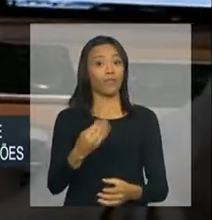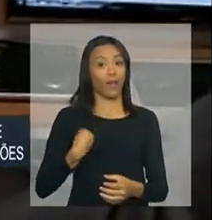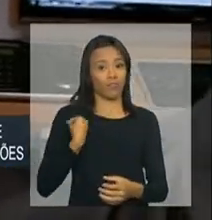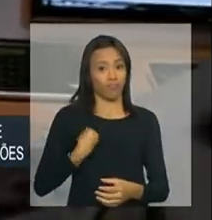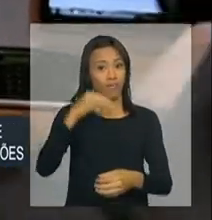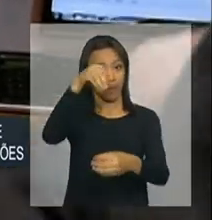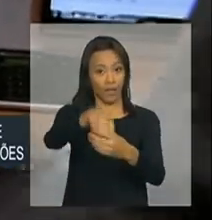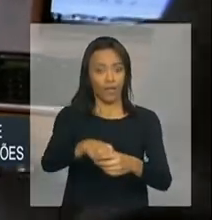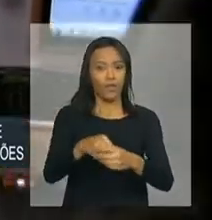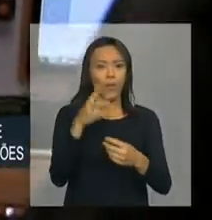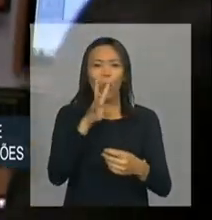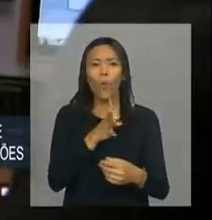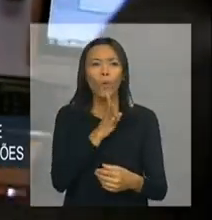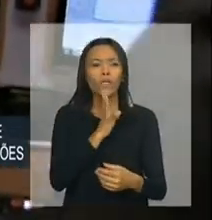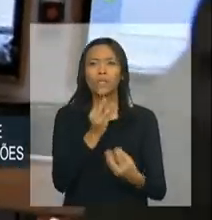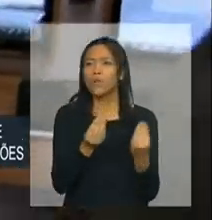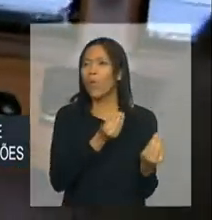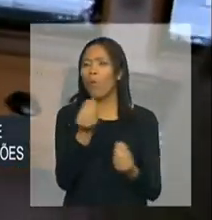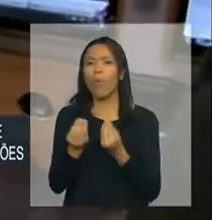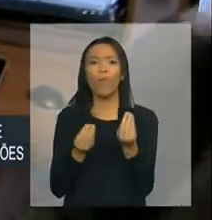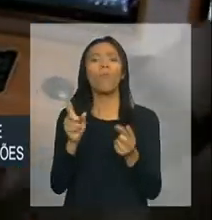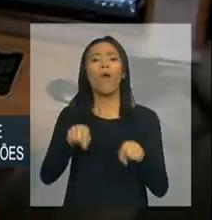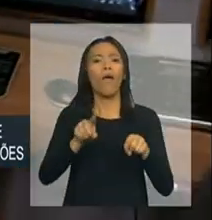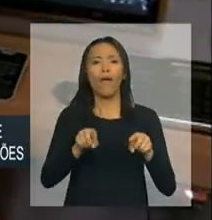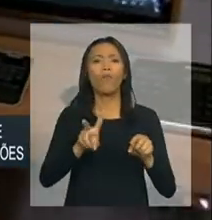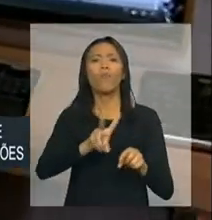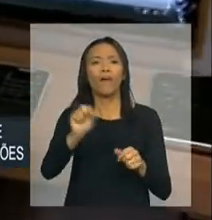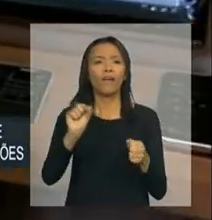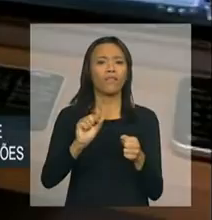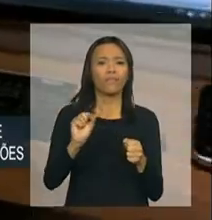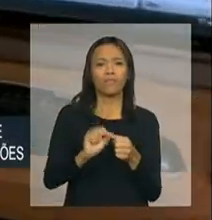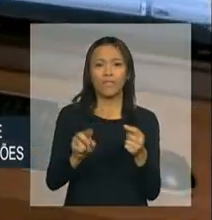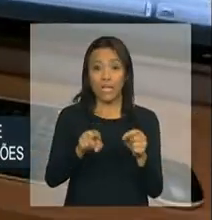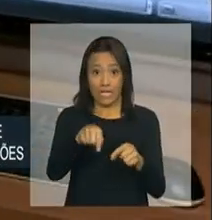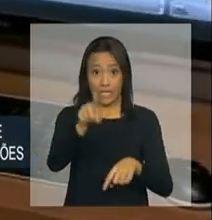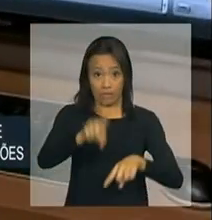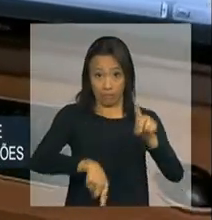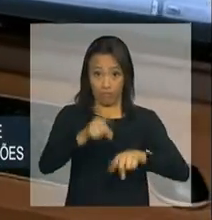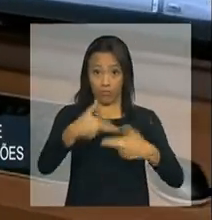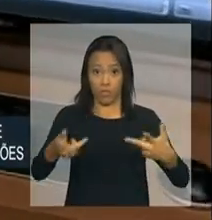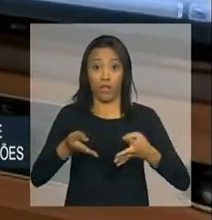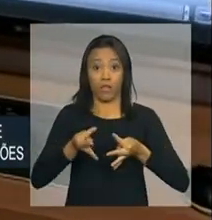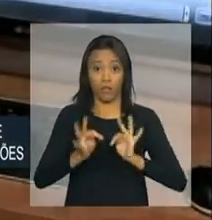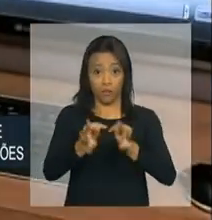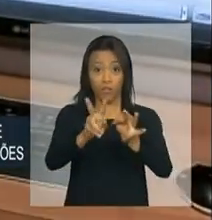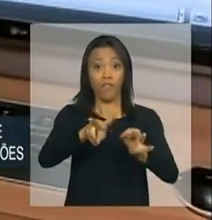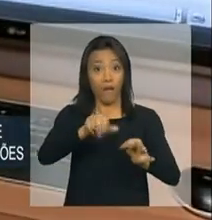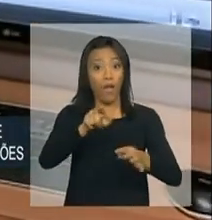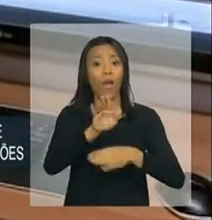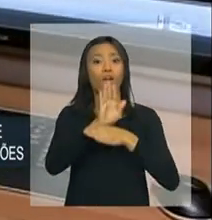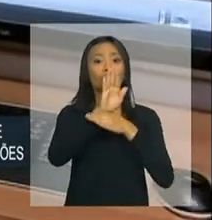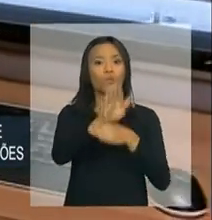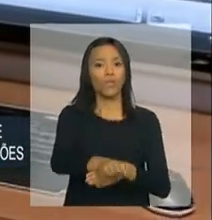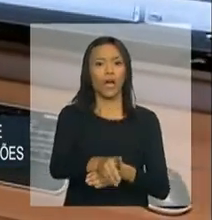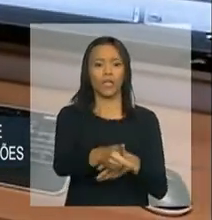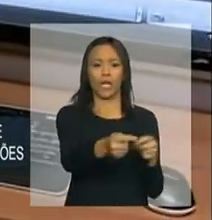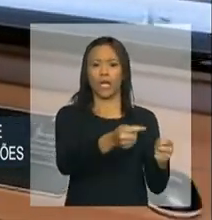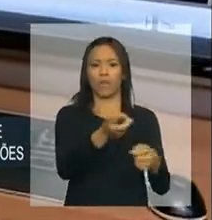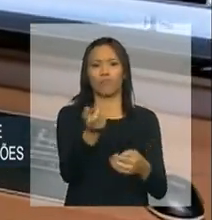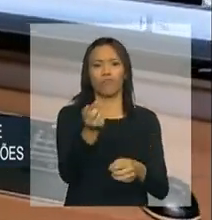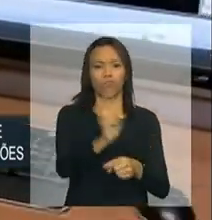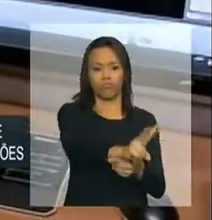unidade conhecendo como funcionam como vão funcionar esses equipamentos que vão ajudar no monitoramento na